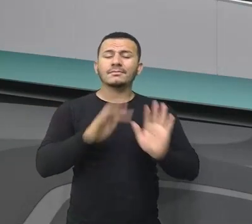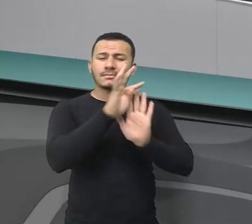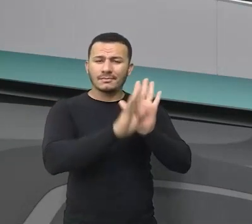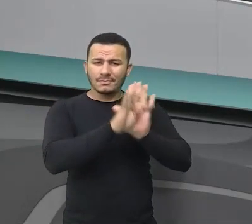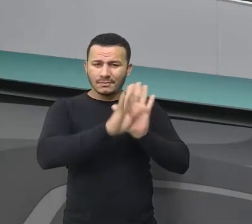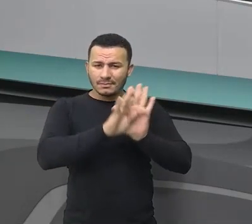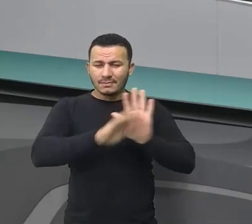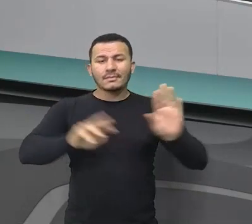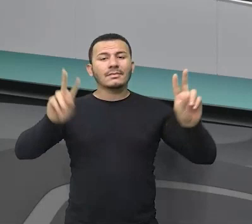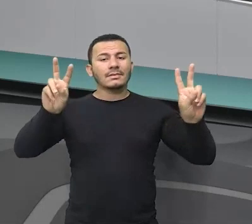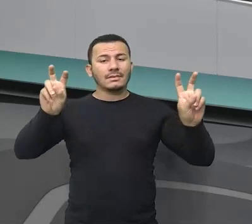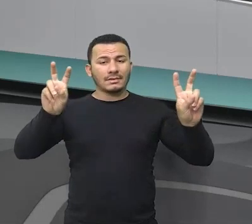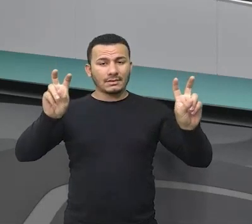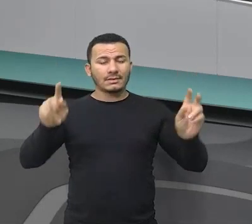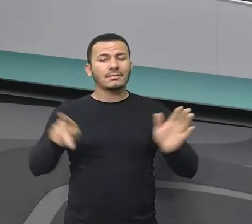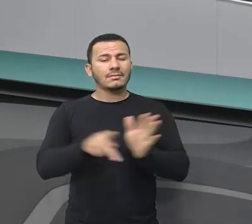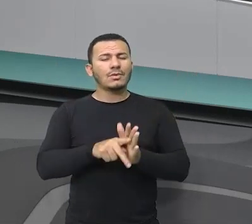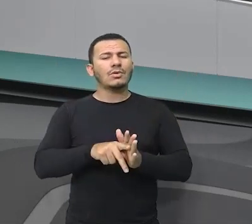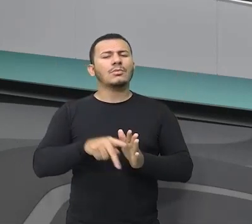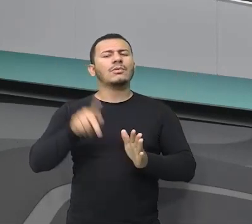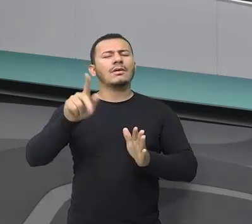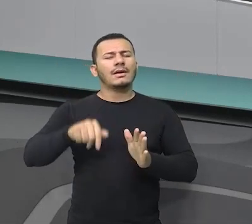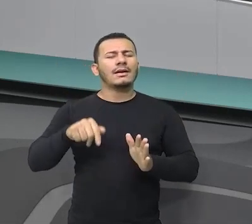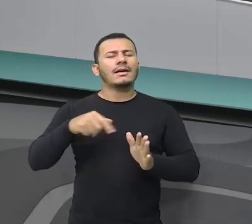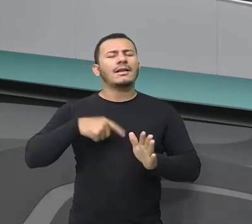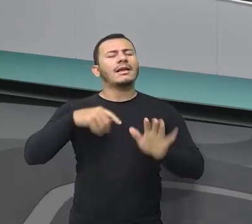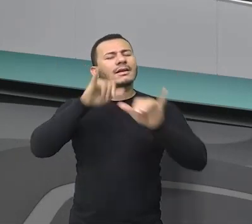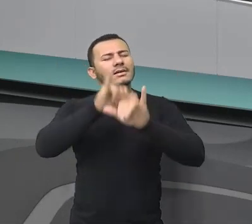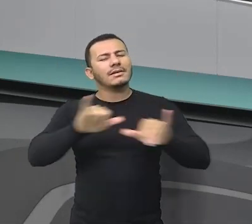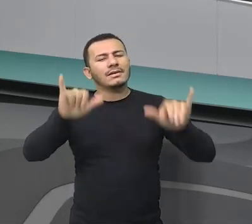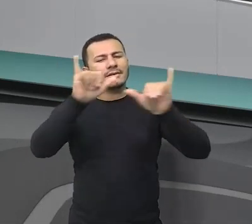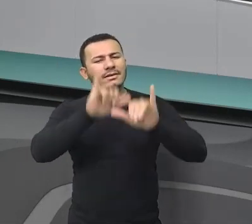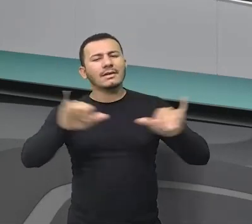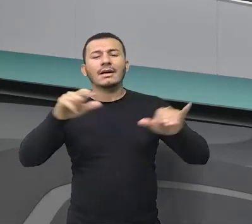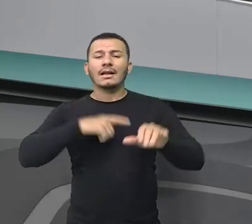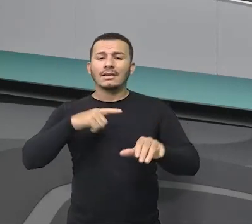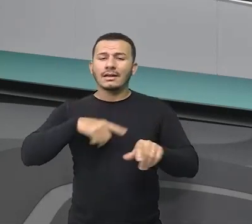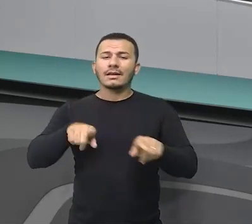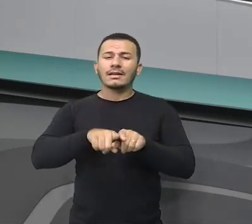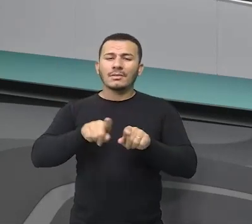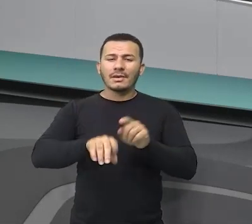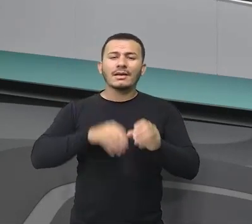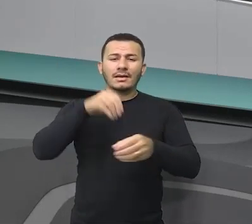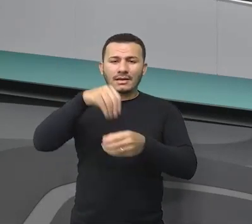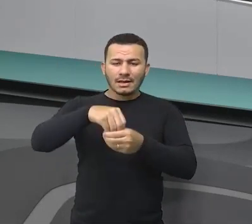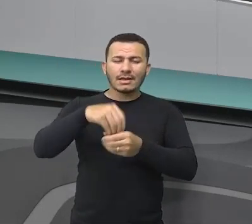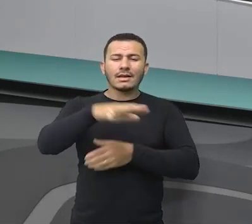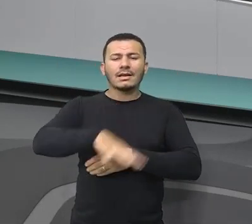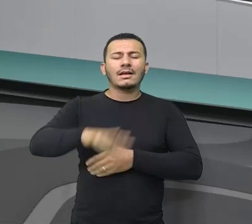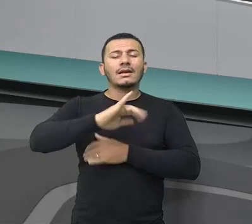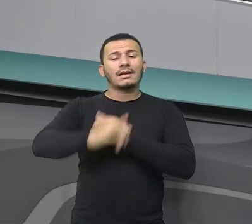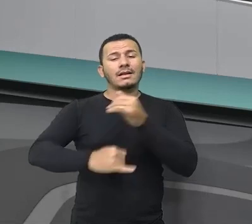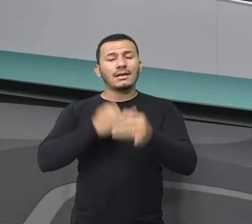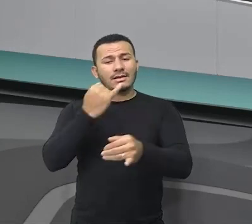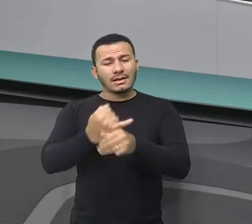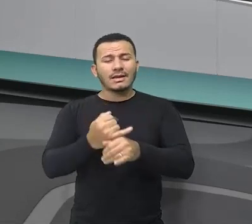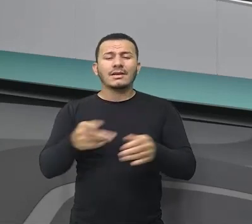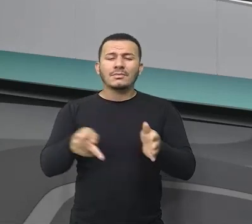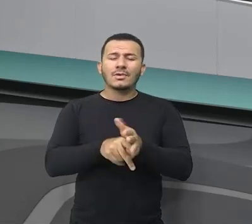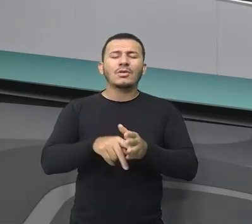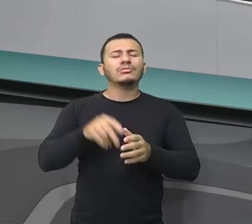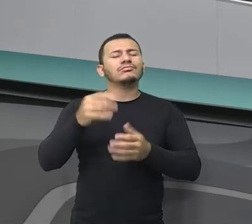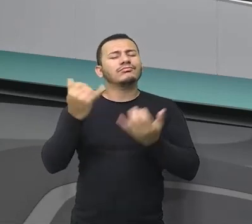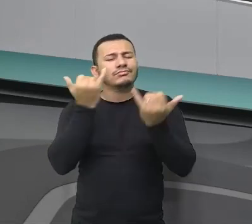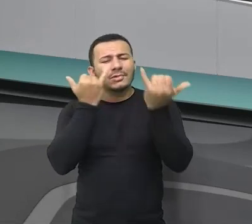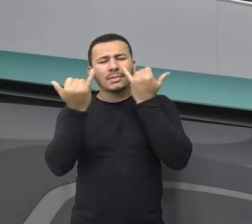que a gente chama midiático, não é mesmo? Ele está aí dentro do ambiente virtual, trazendo informações,